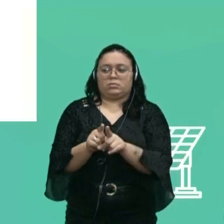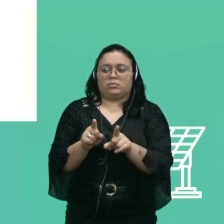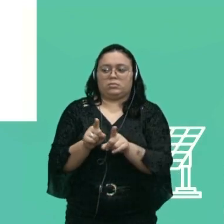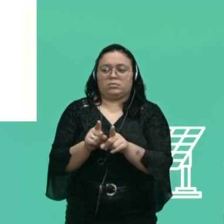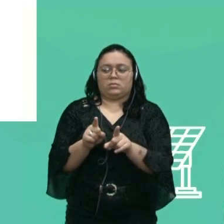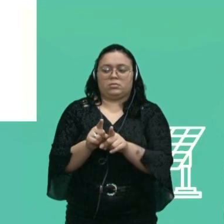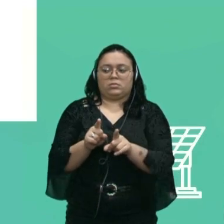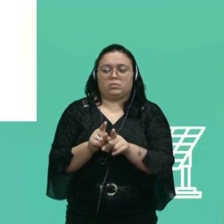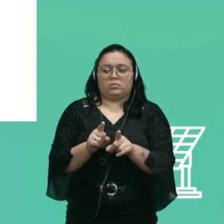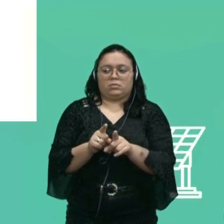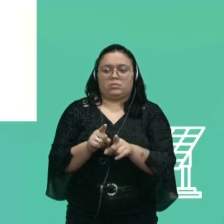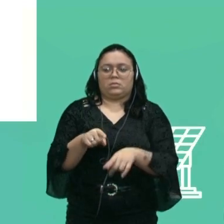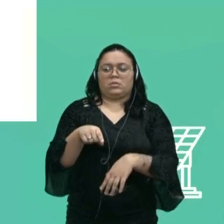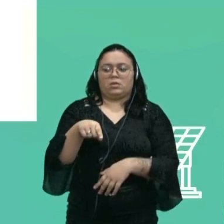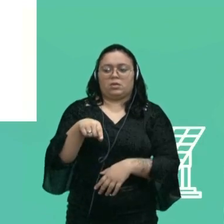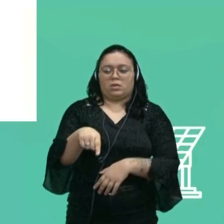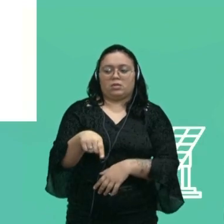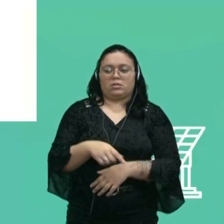adaptadas 2%.